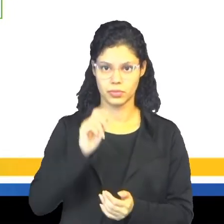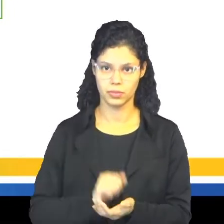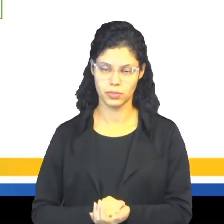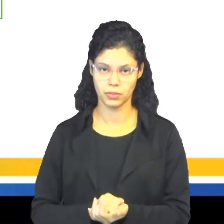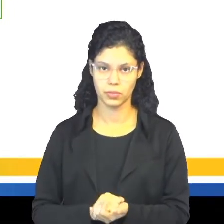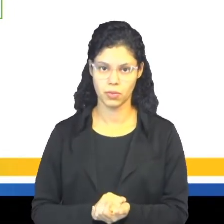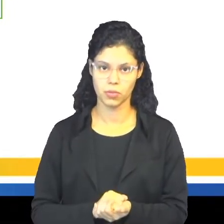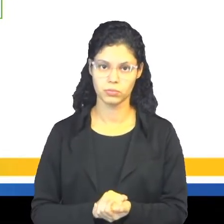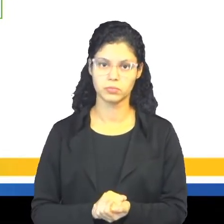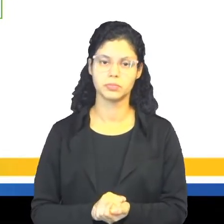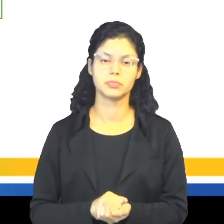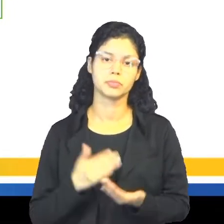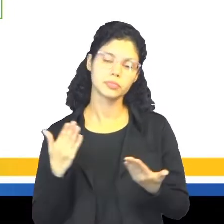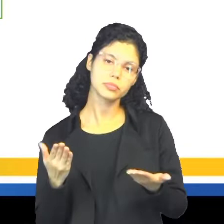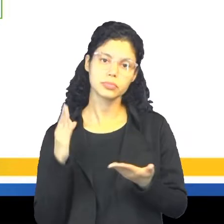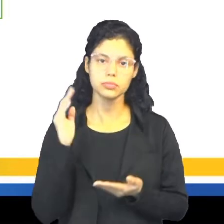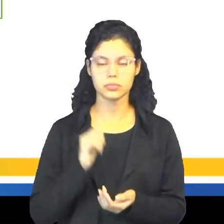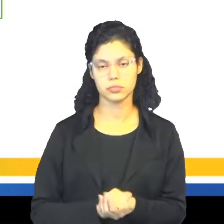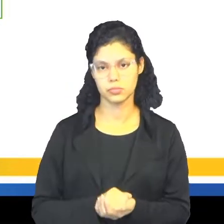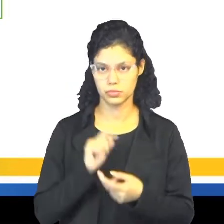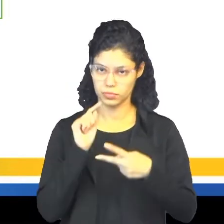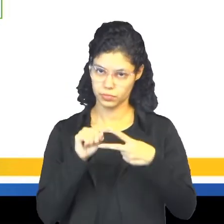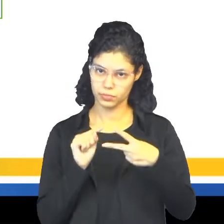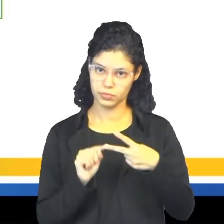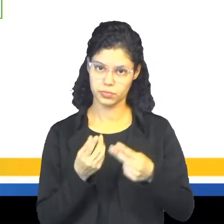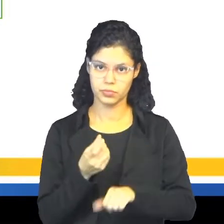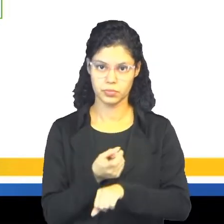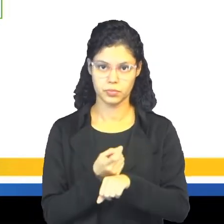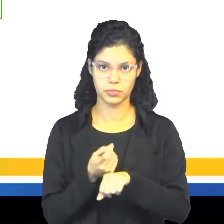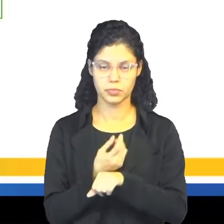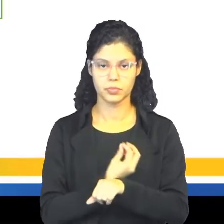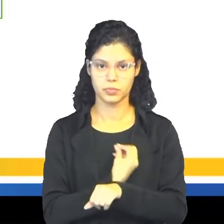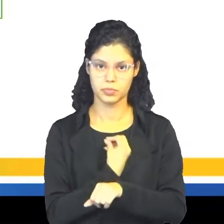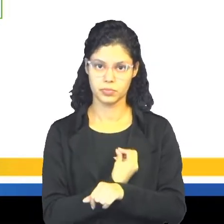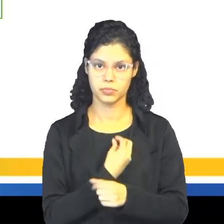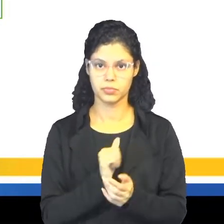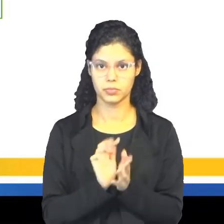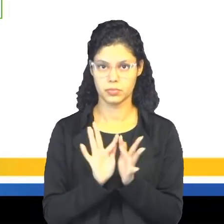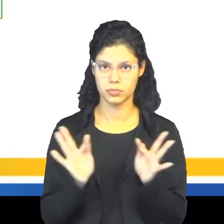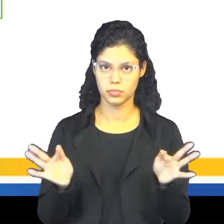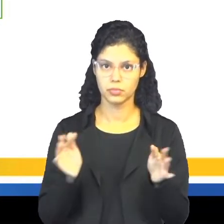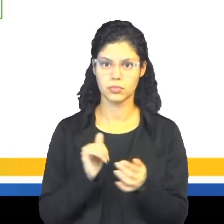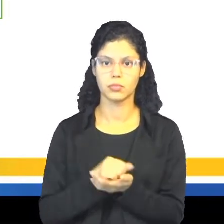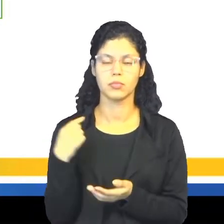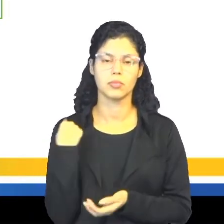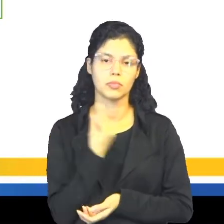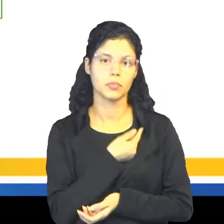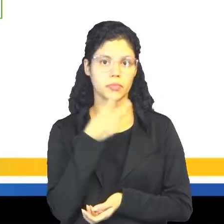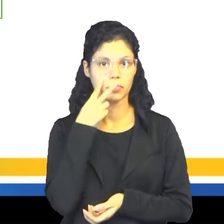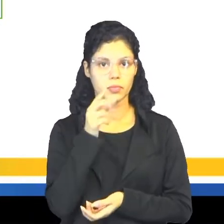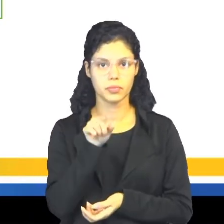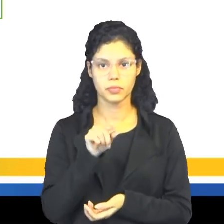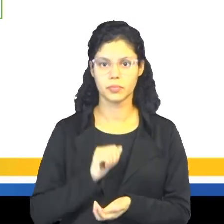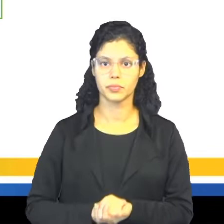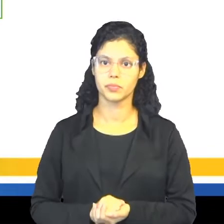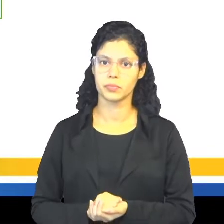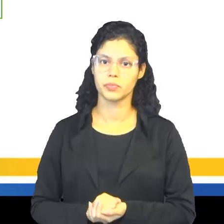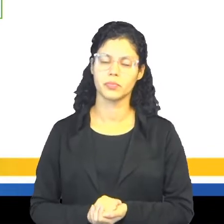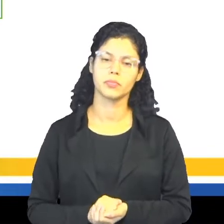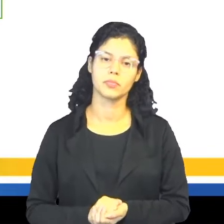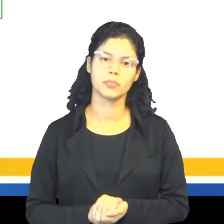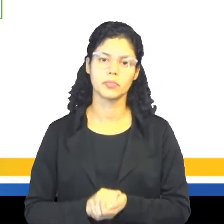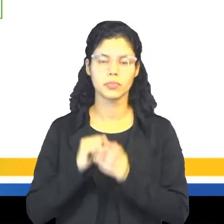brasileiro nordestina são os adjetivos presentes nessas frases que nós estamos vendo aí tá bom então